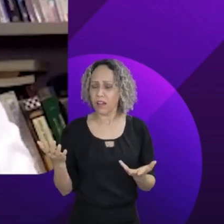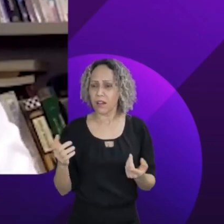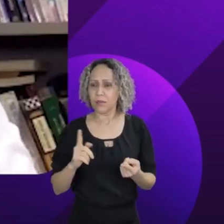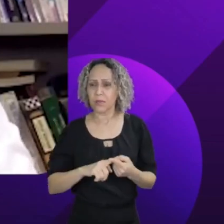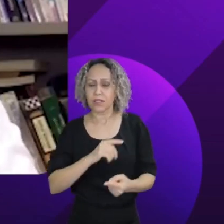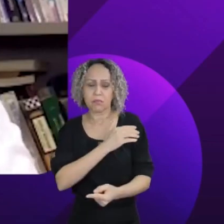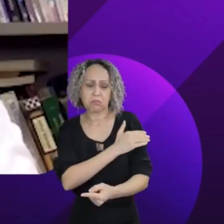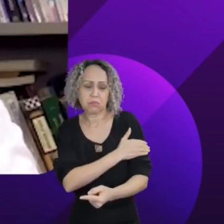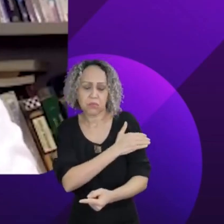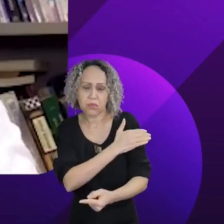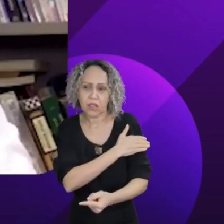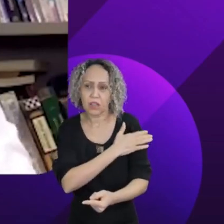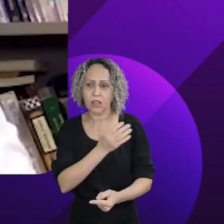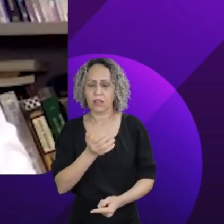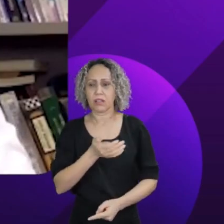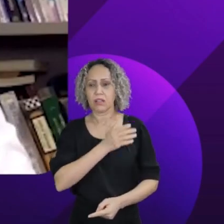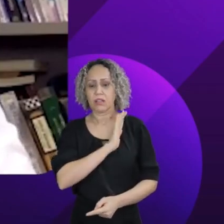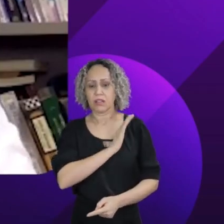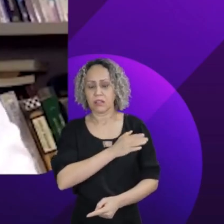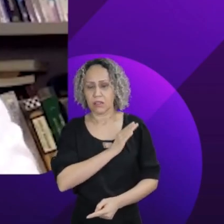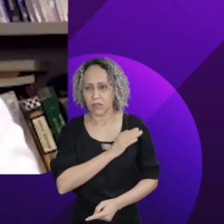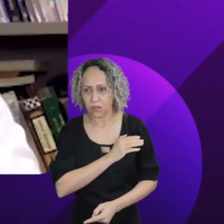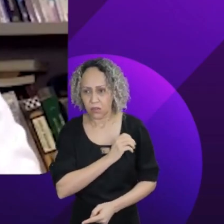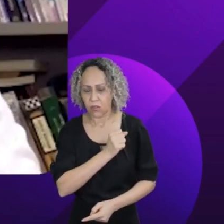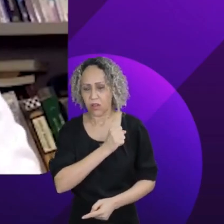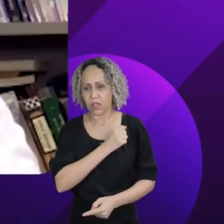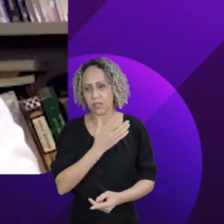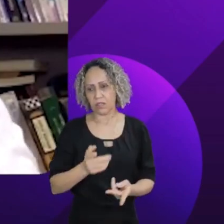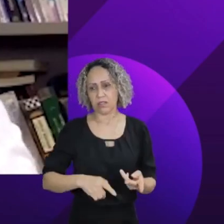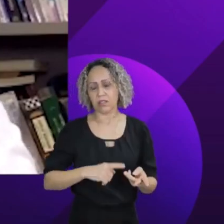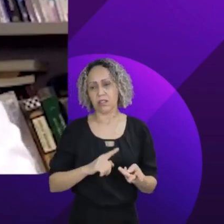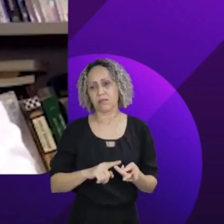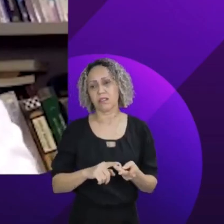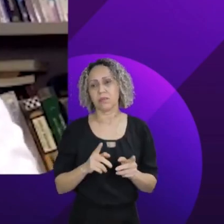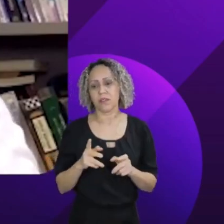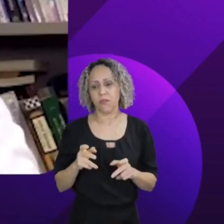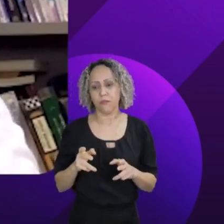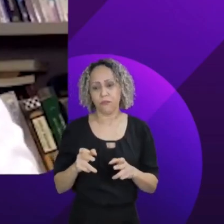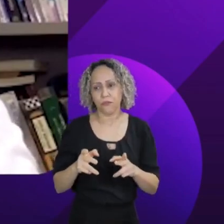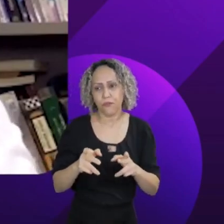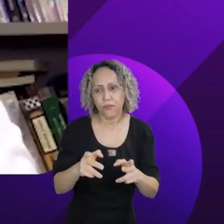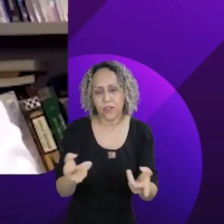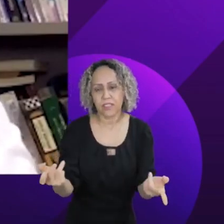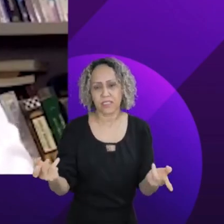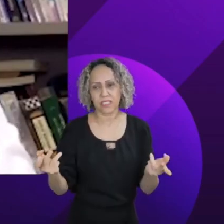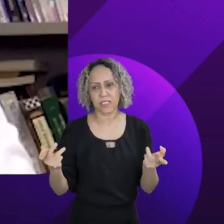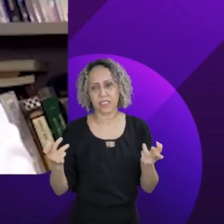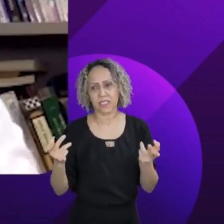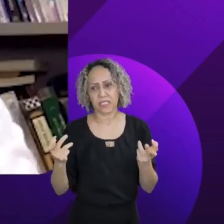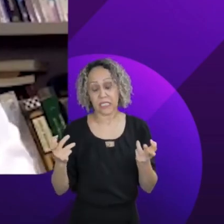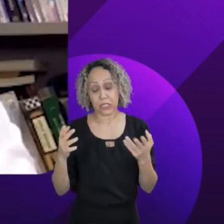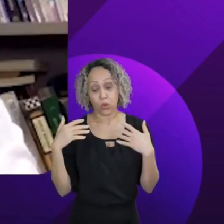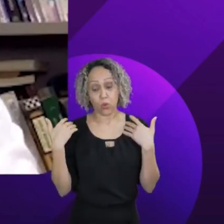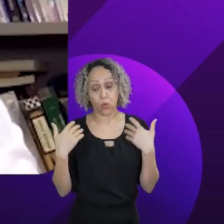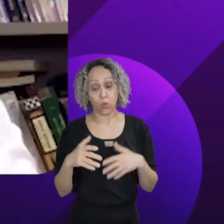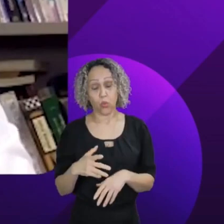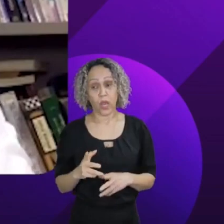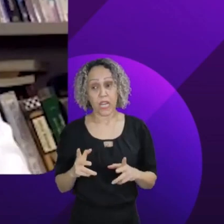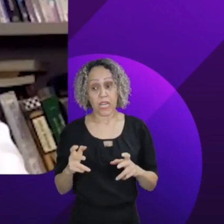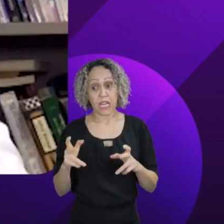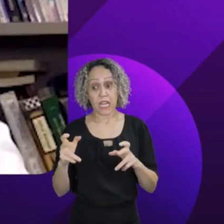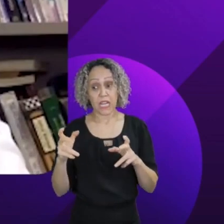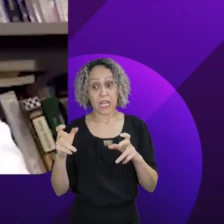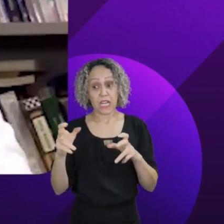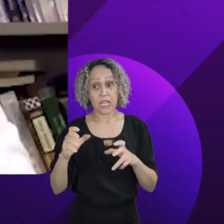doenças cardiorrespiratórias, mas existem também os tumores malignos, o câncer de intestino, que tem matado muito e muita